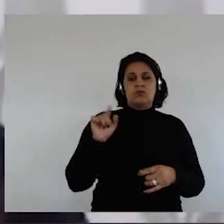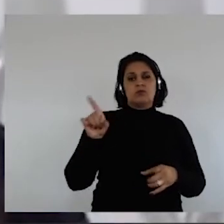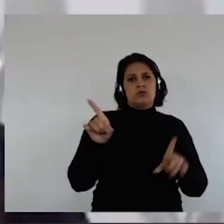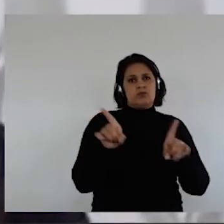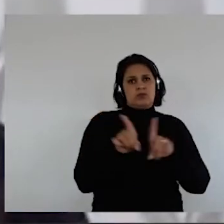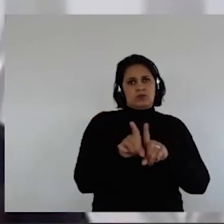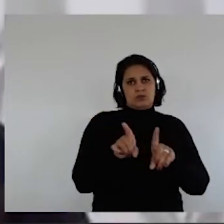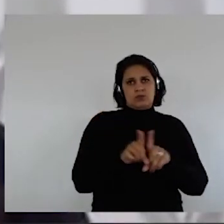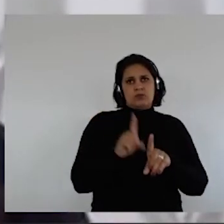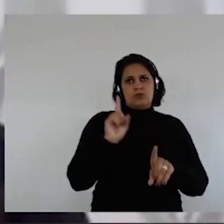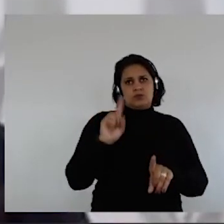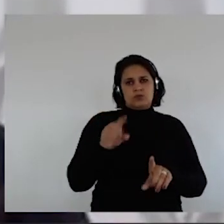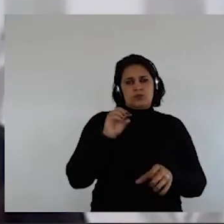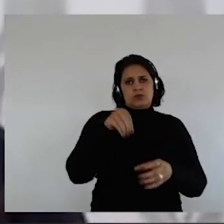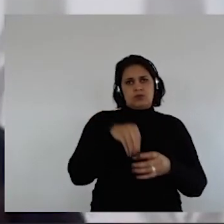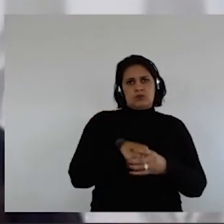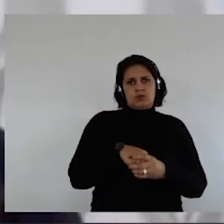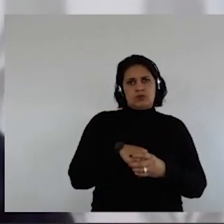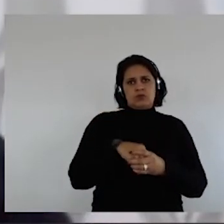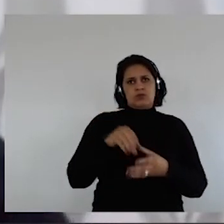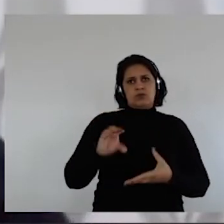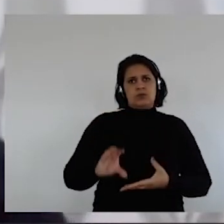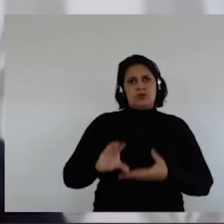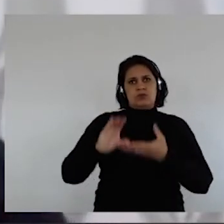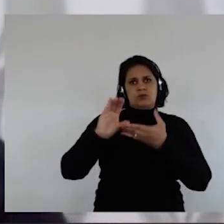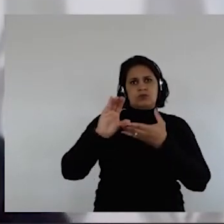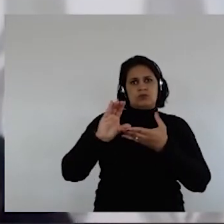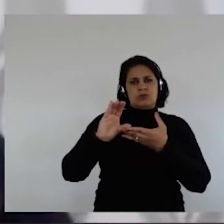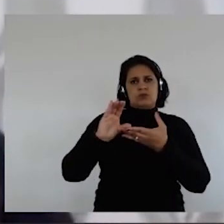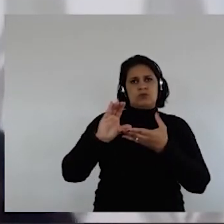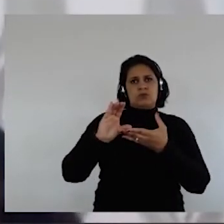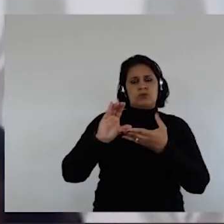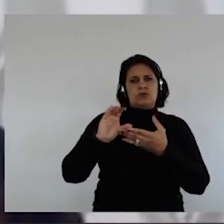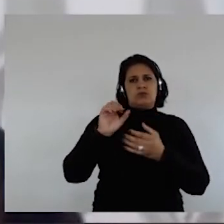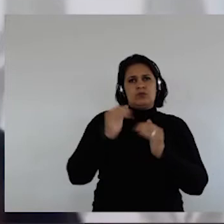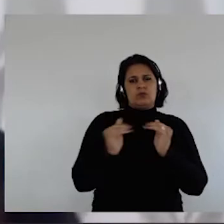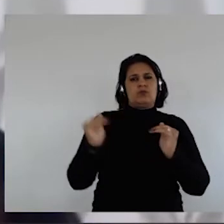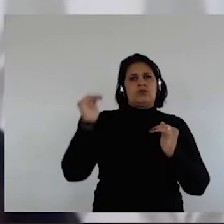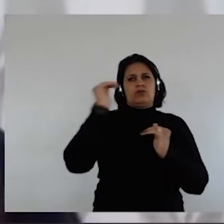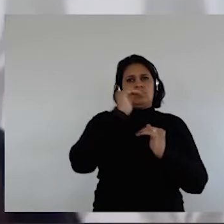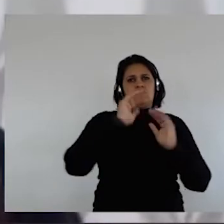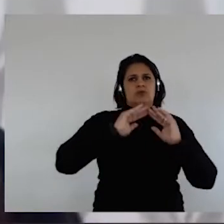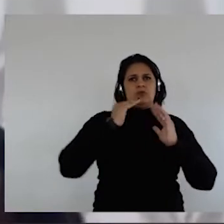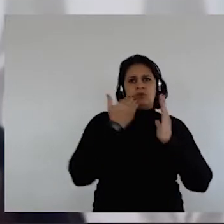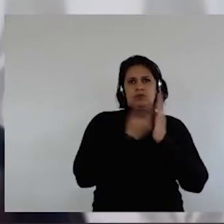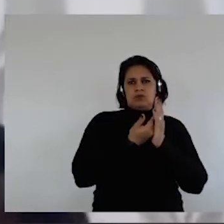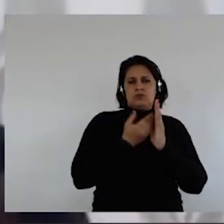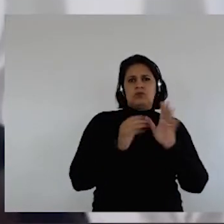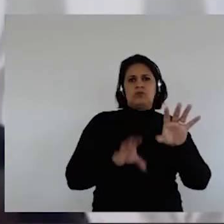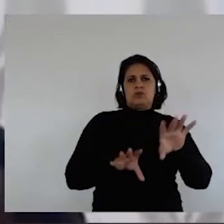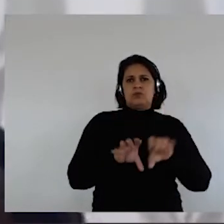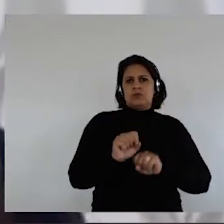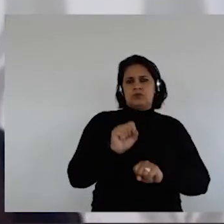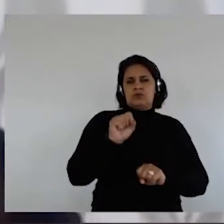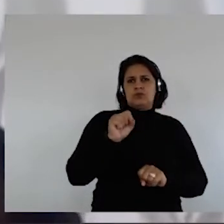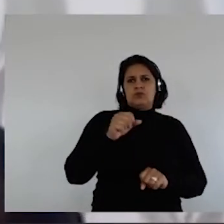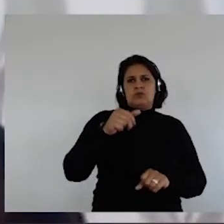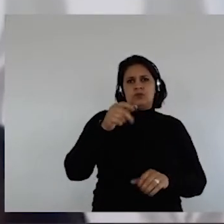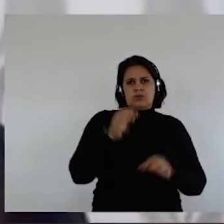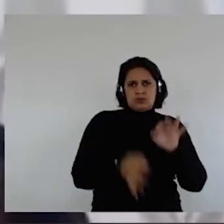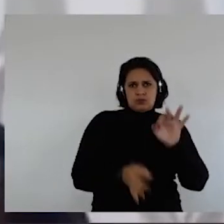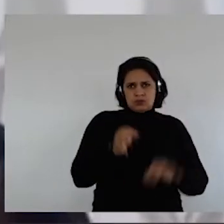do Conselho Superior da Escola Nacional de Formação e Aperfeiçoamento de Magistrados,